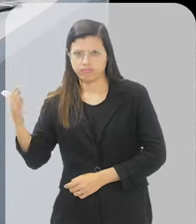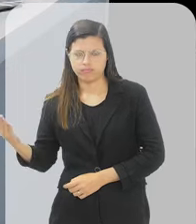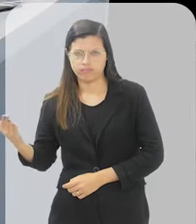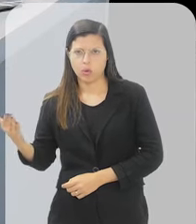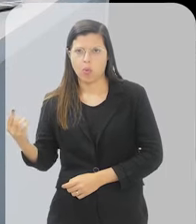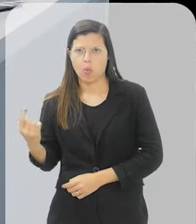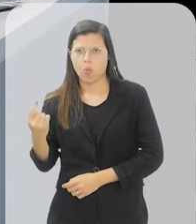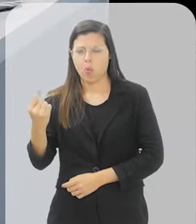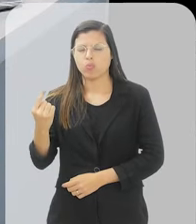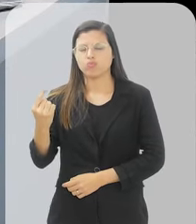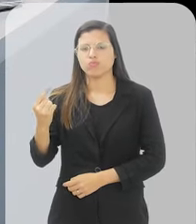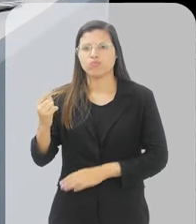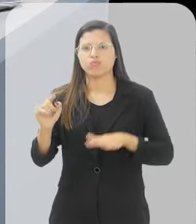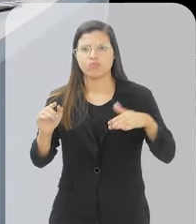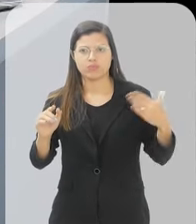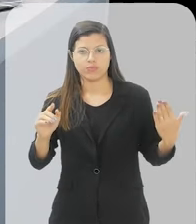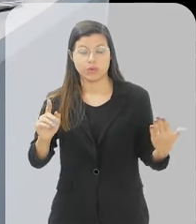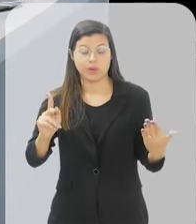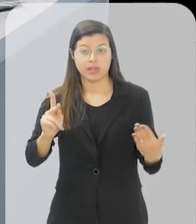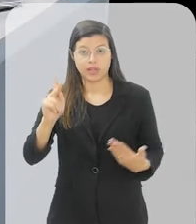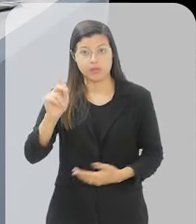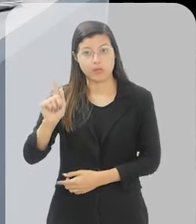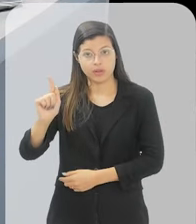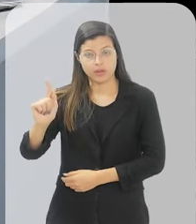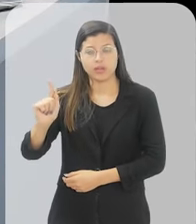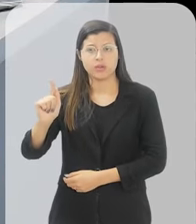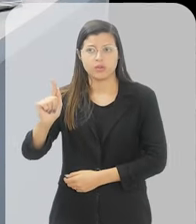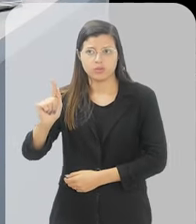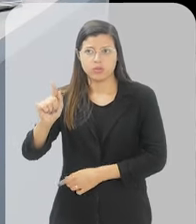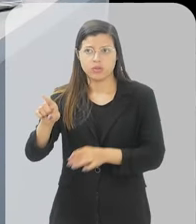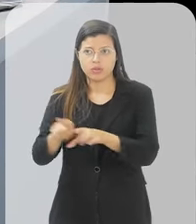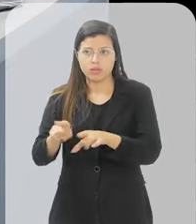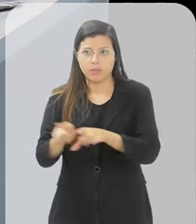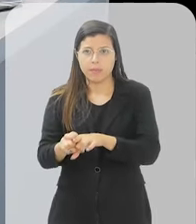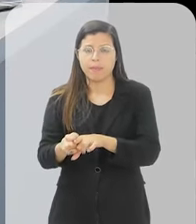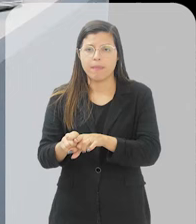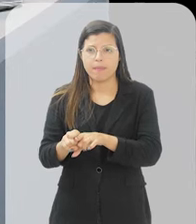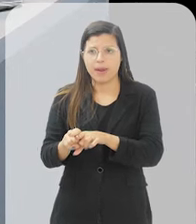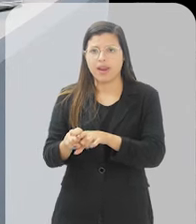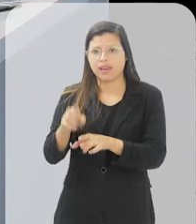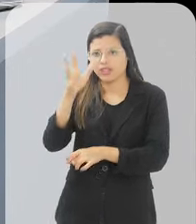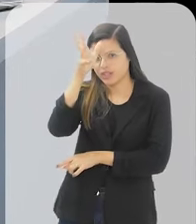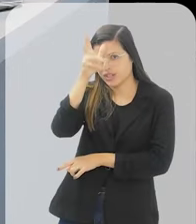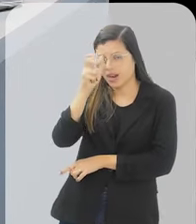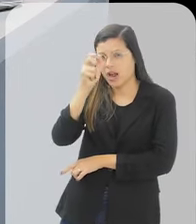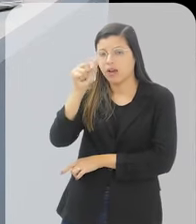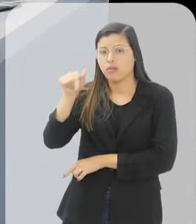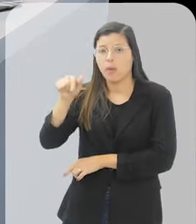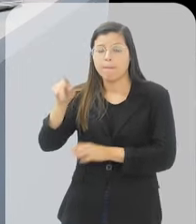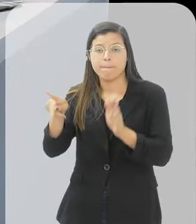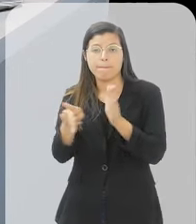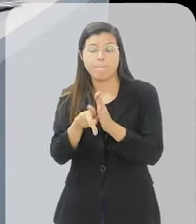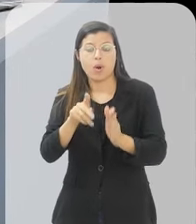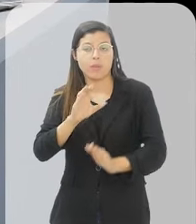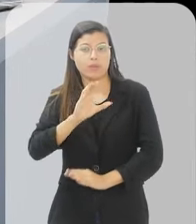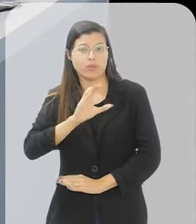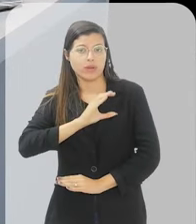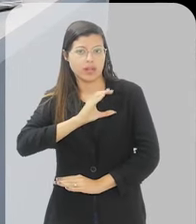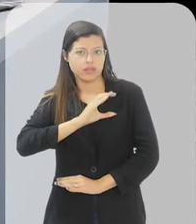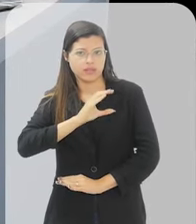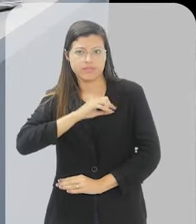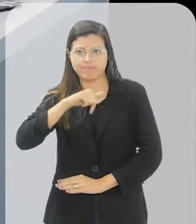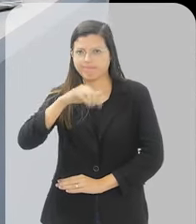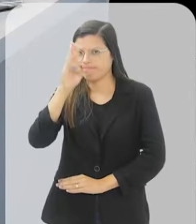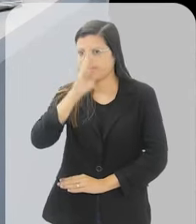tem 1 quilo de rabo de galo que vieram do Canadá para mim, porque aqui no Brasil não tinha.